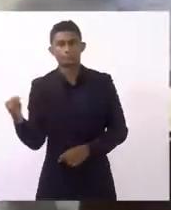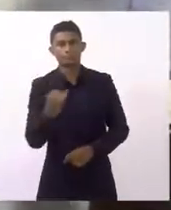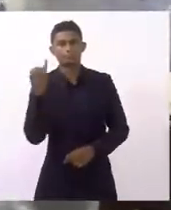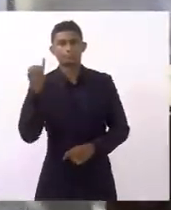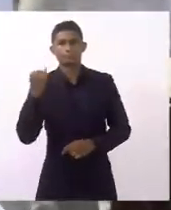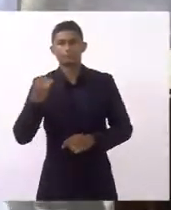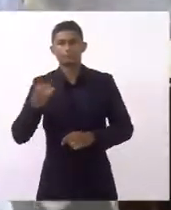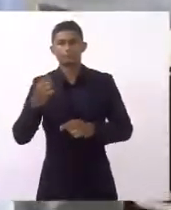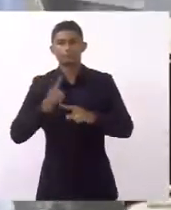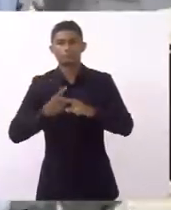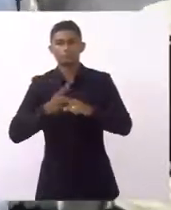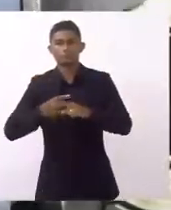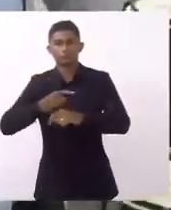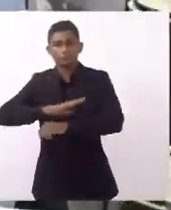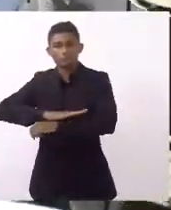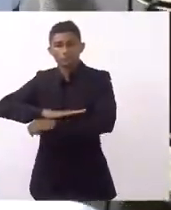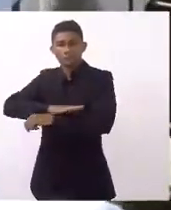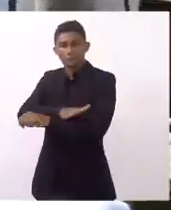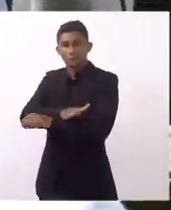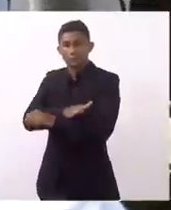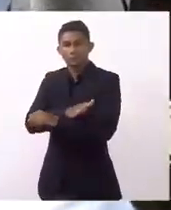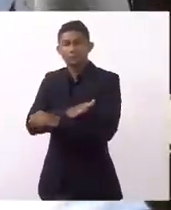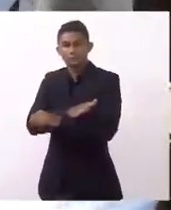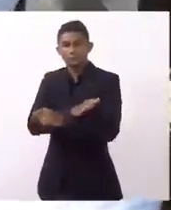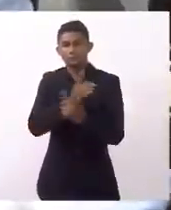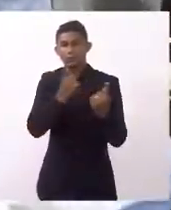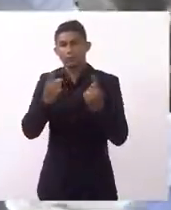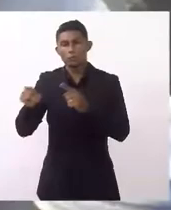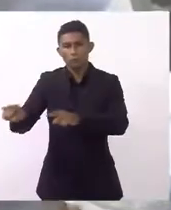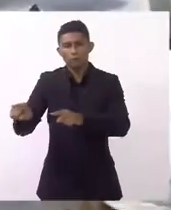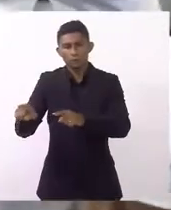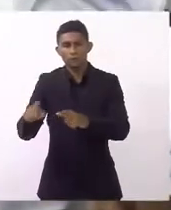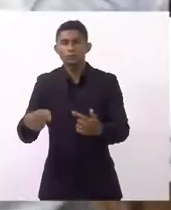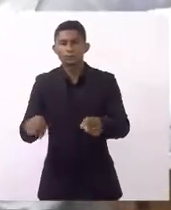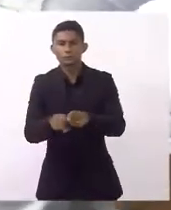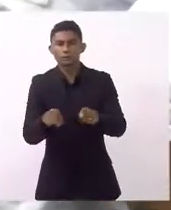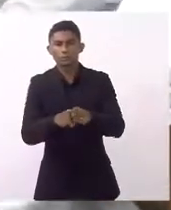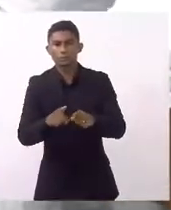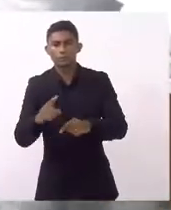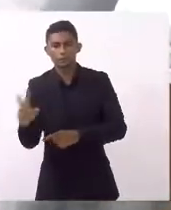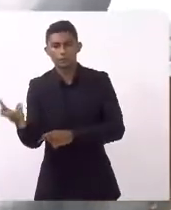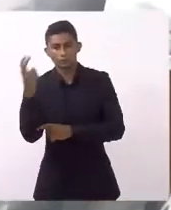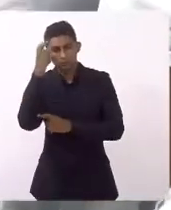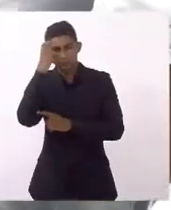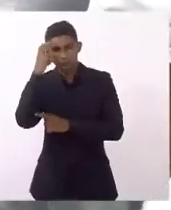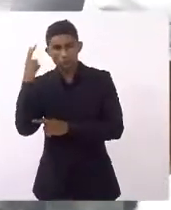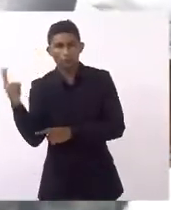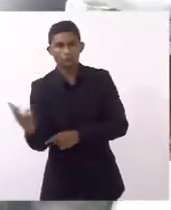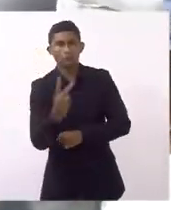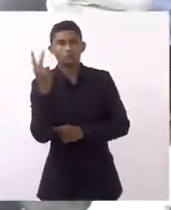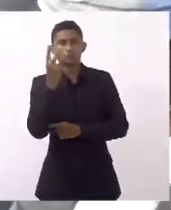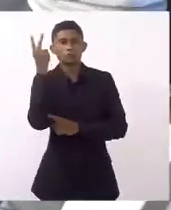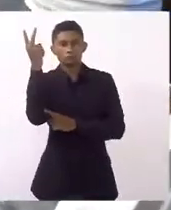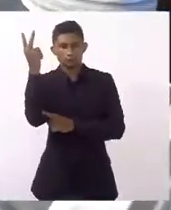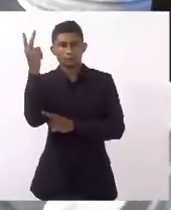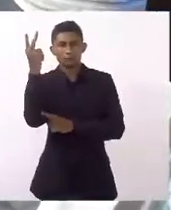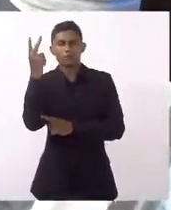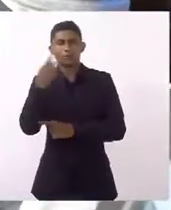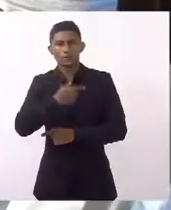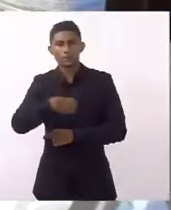combate ao racismo religioso de valorização da cultura e da religião de matriz